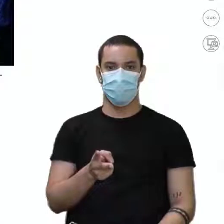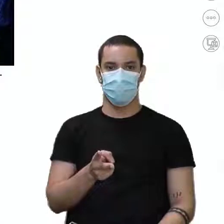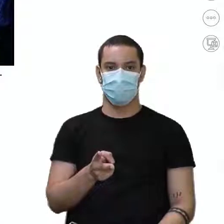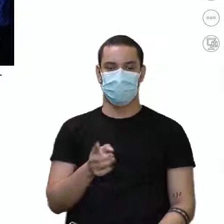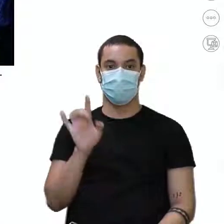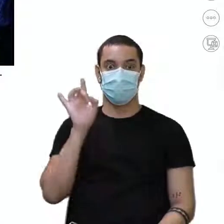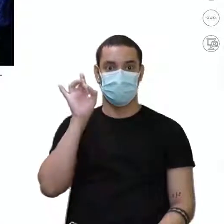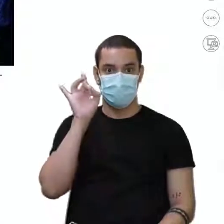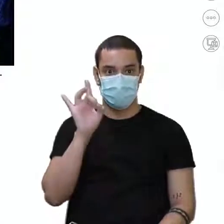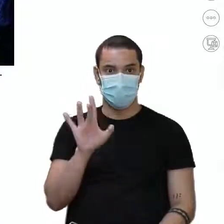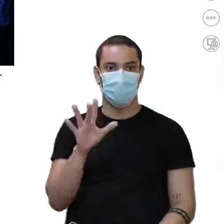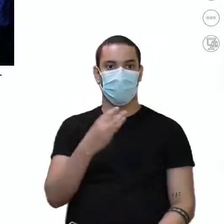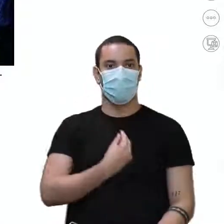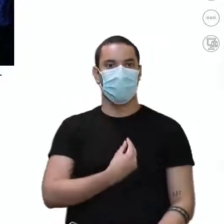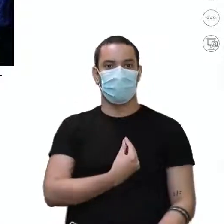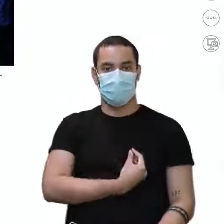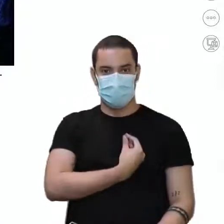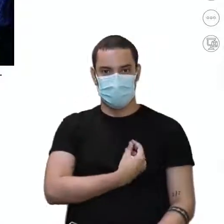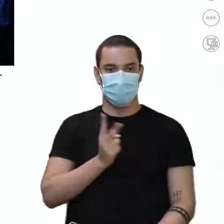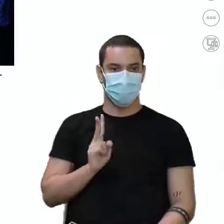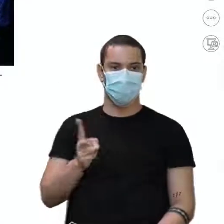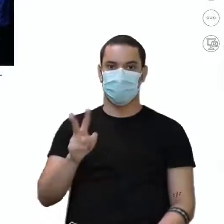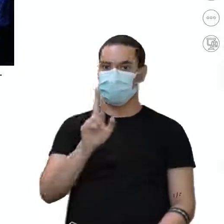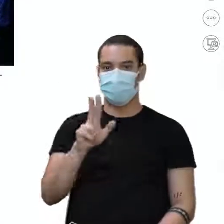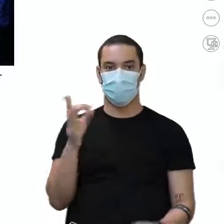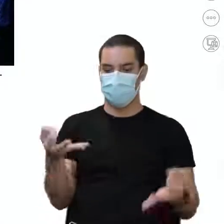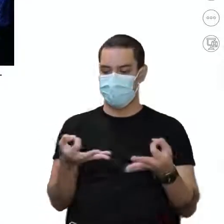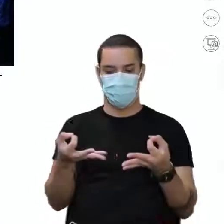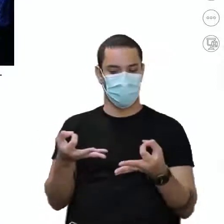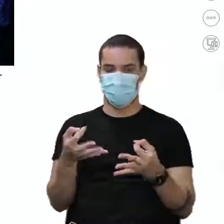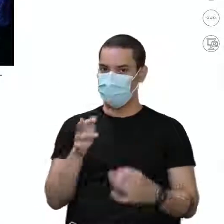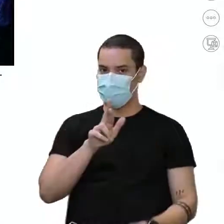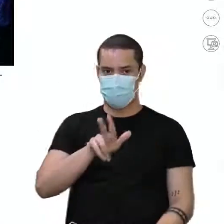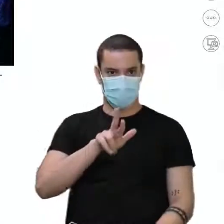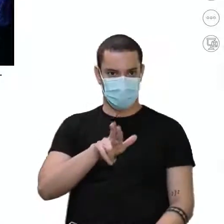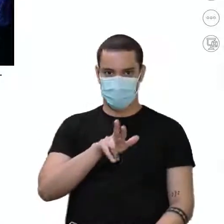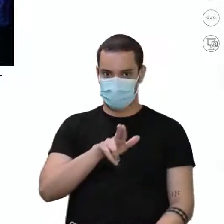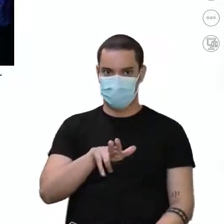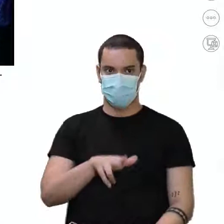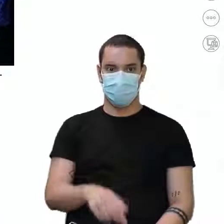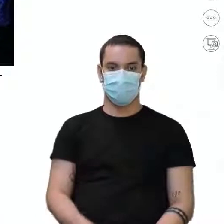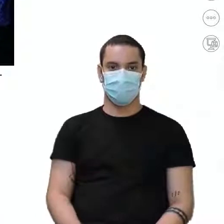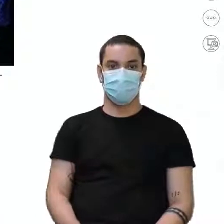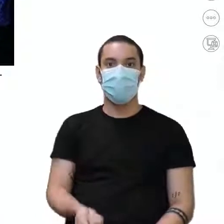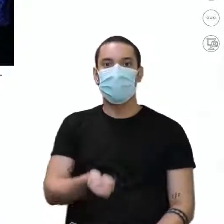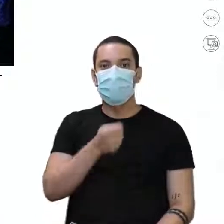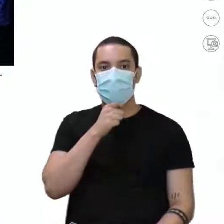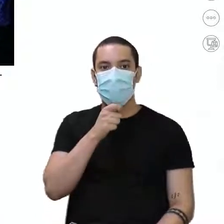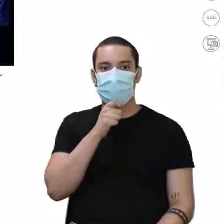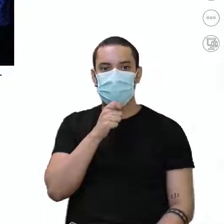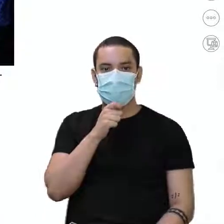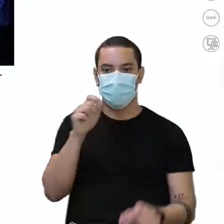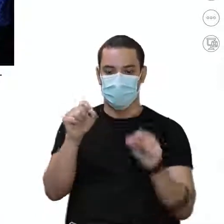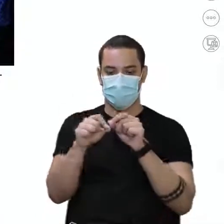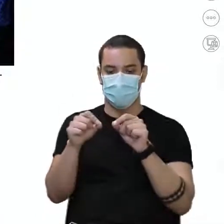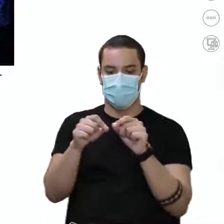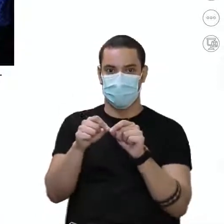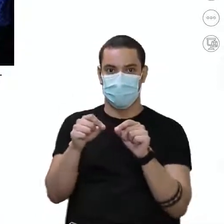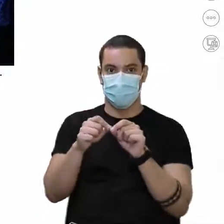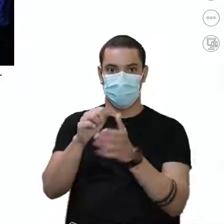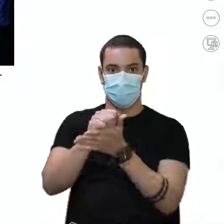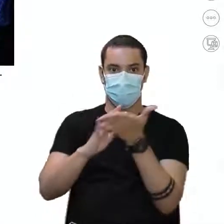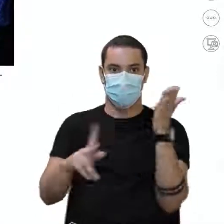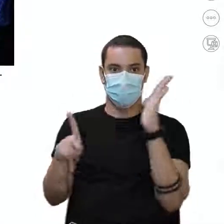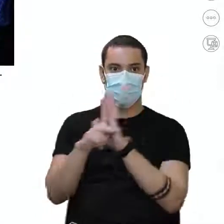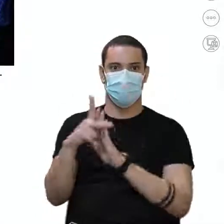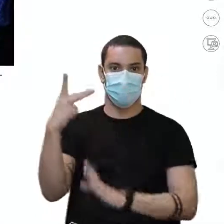apenas presente continuous. Tá? Então, o Tim ainda está fazendo a atividade dele. You want